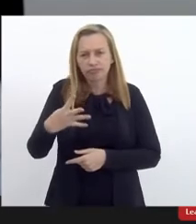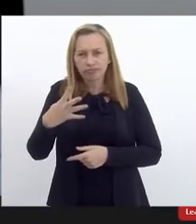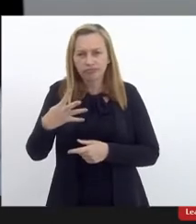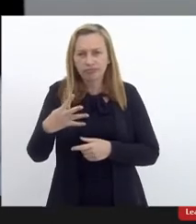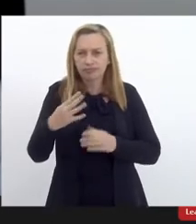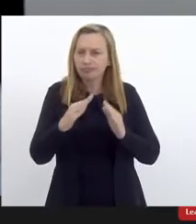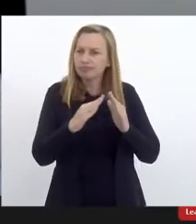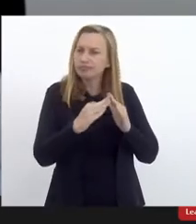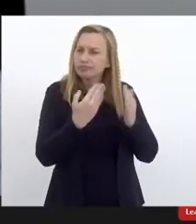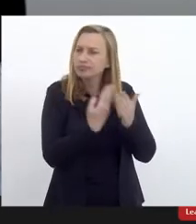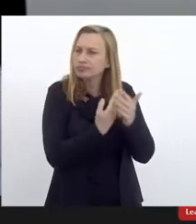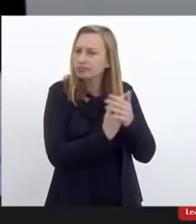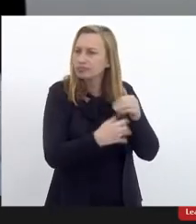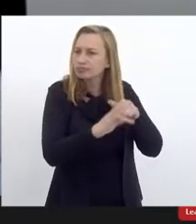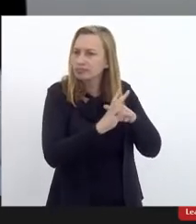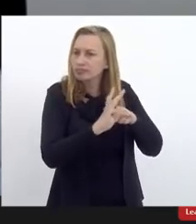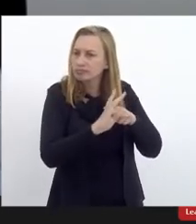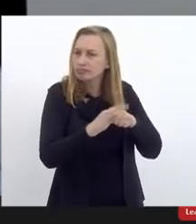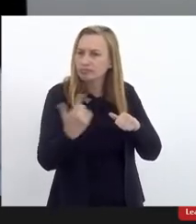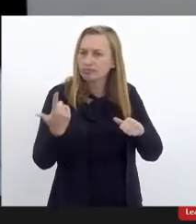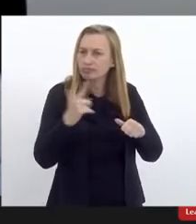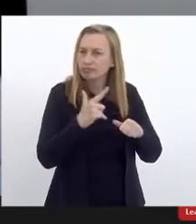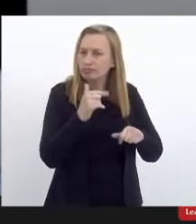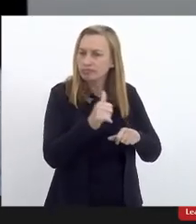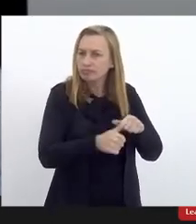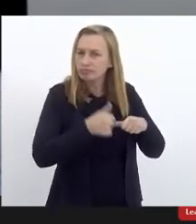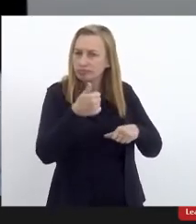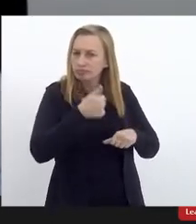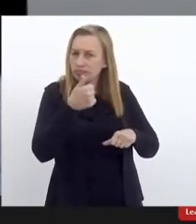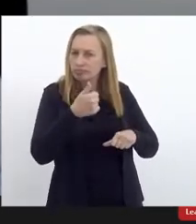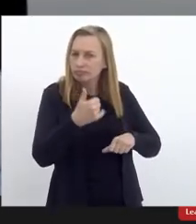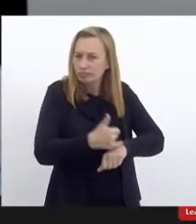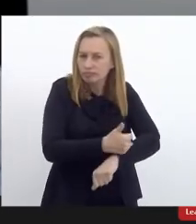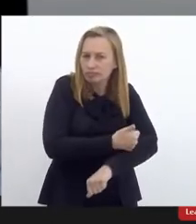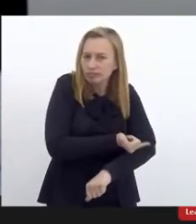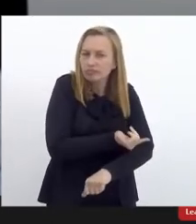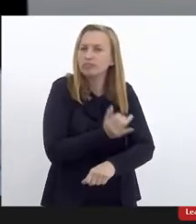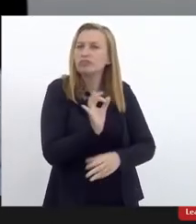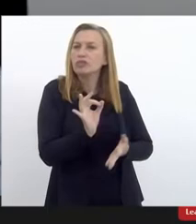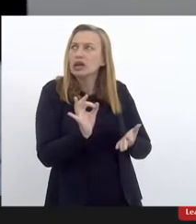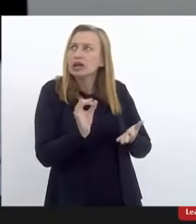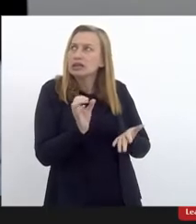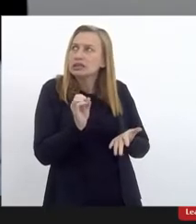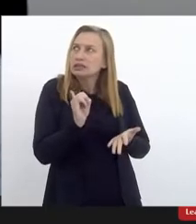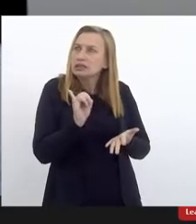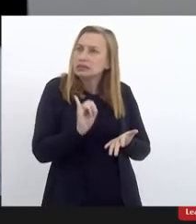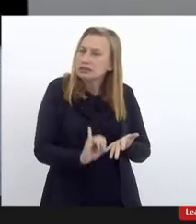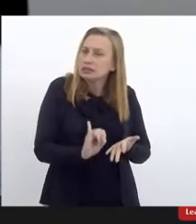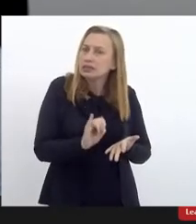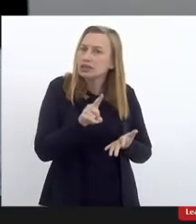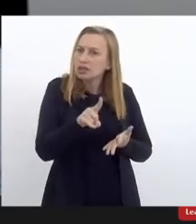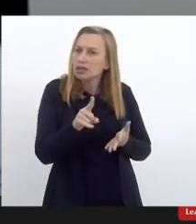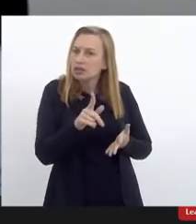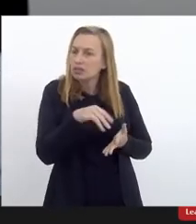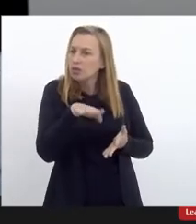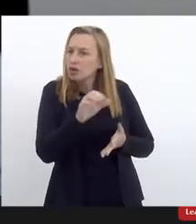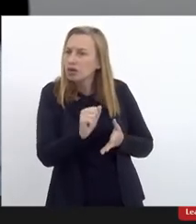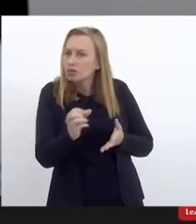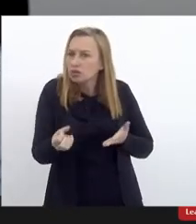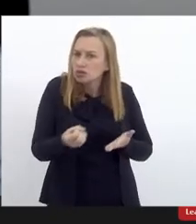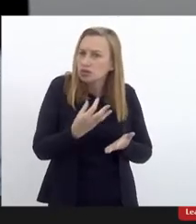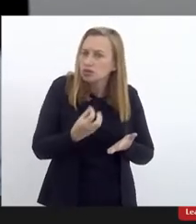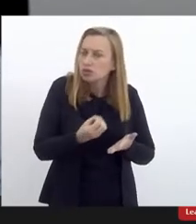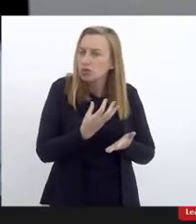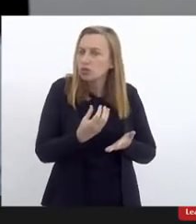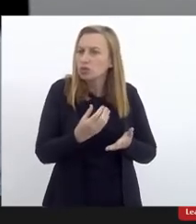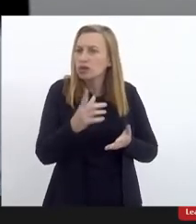que foram alcançadas por programas de melhorias na infraestrutura física. Se aquele programa de modernização